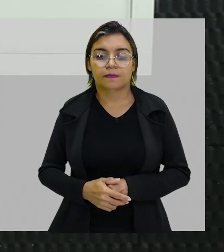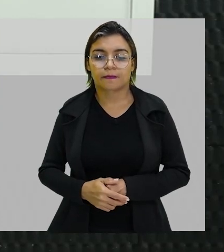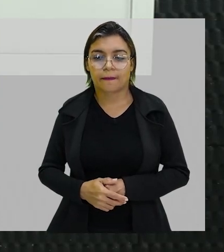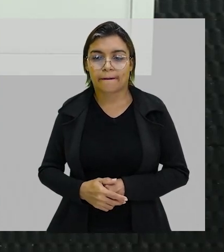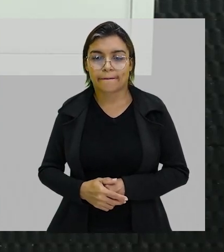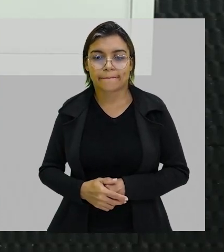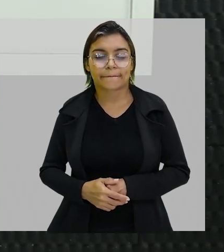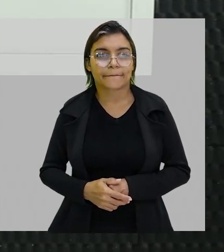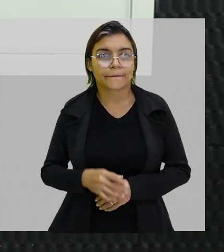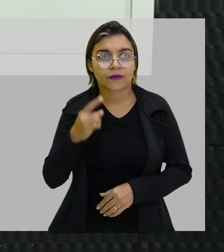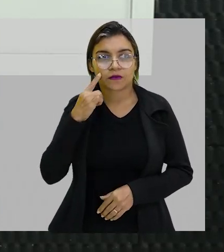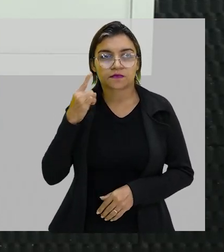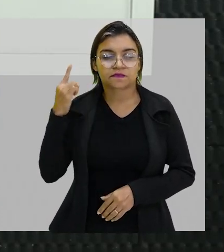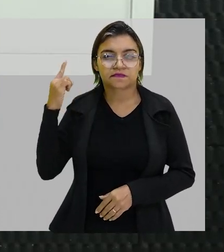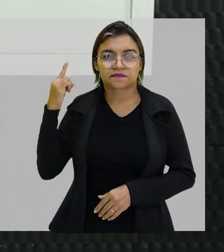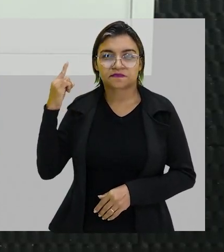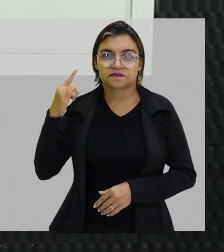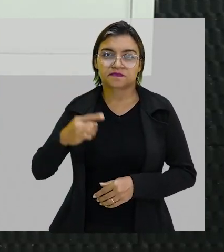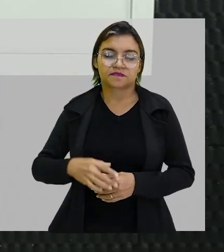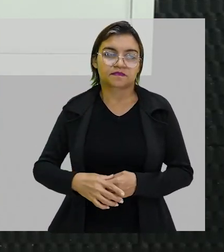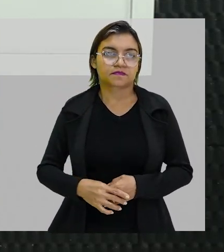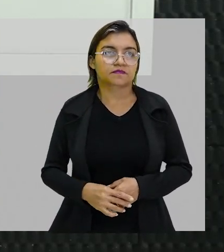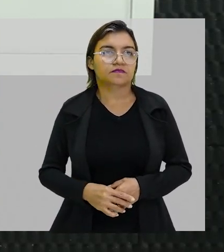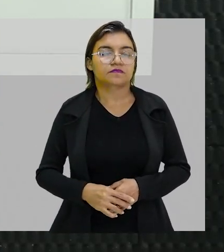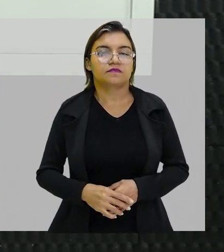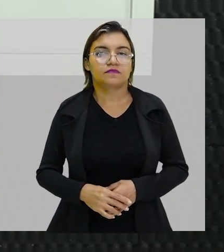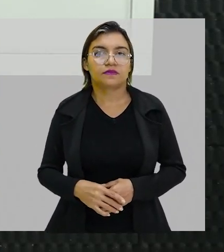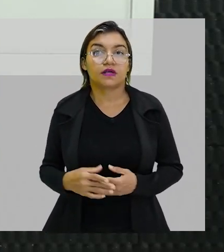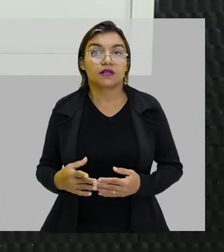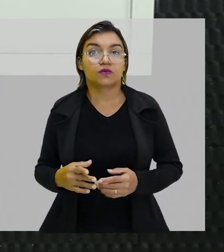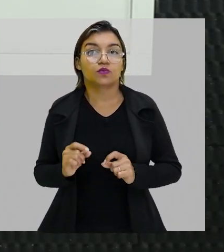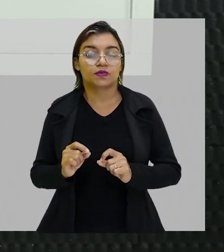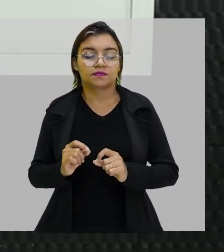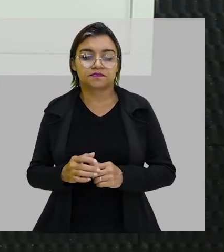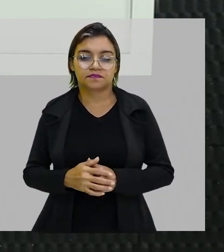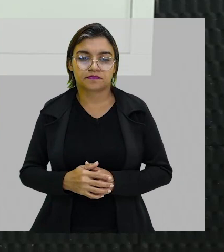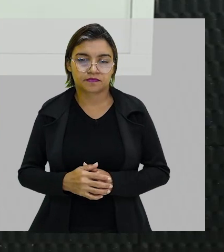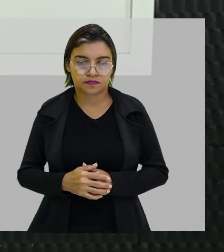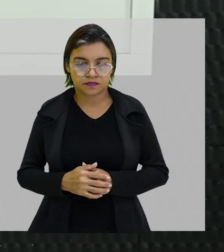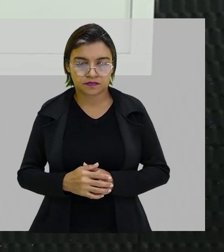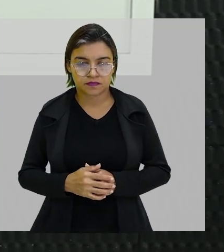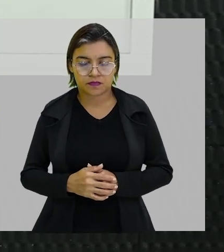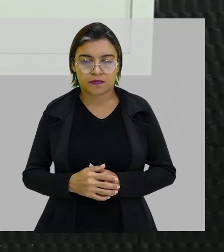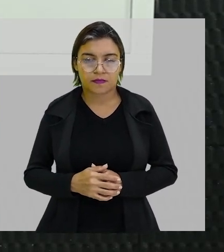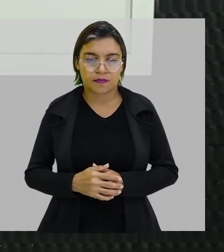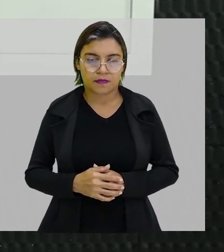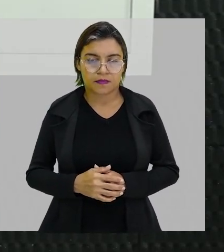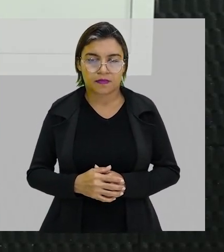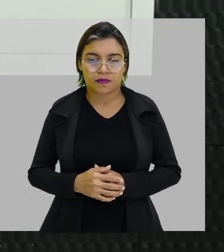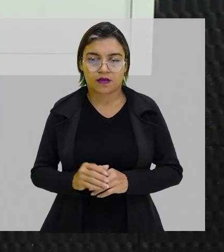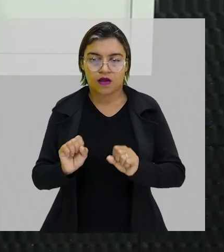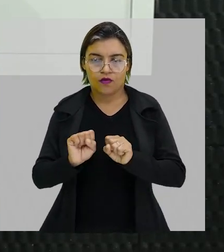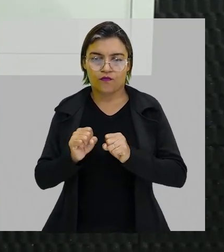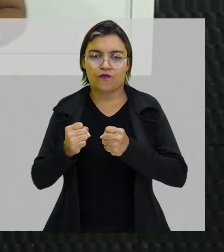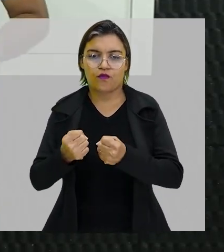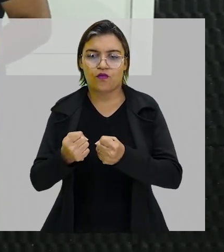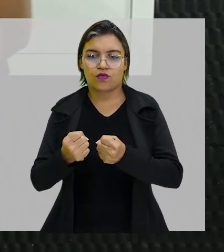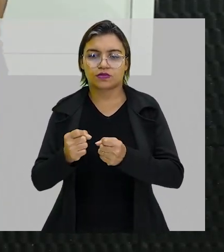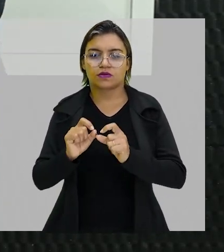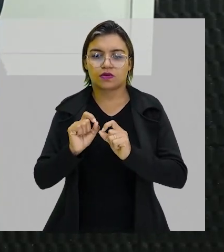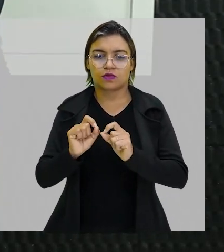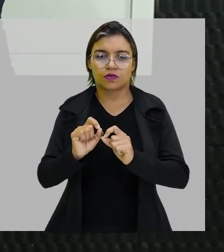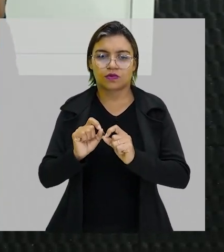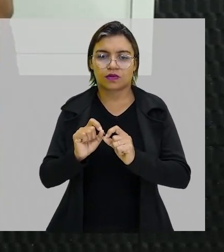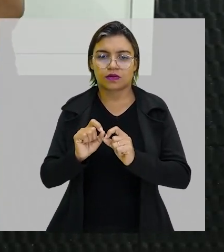coisa. Ok? Então quer saber aí qual é a força eletromotriz